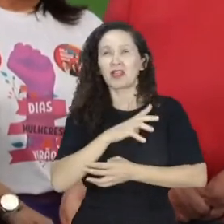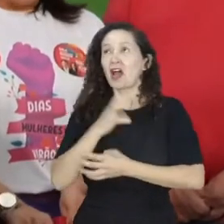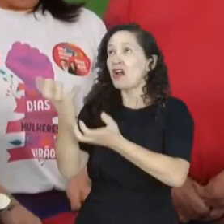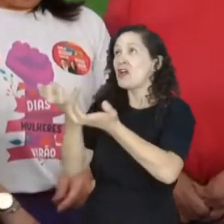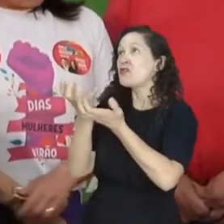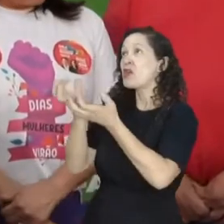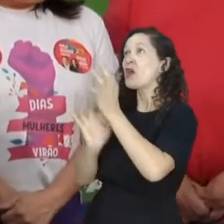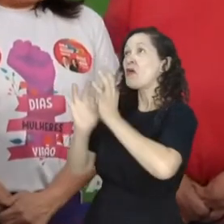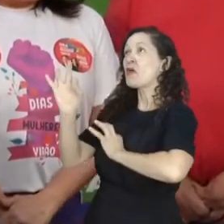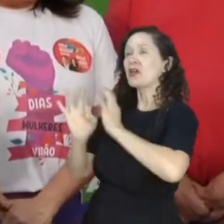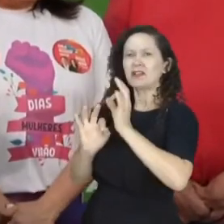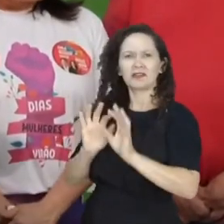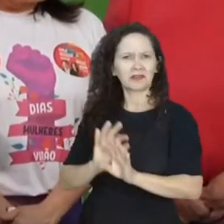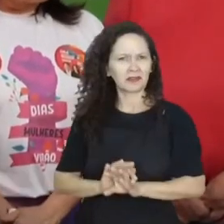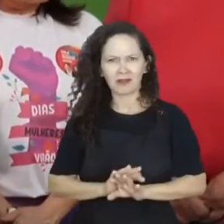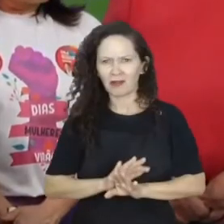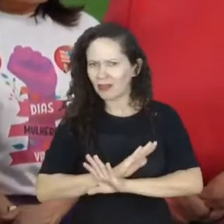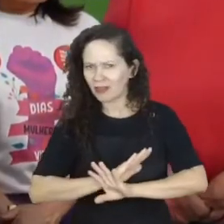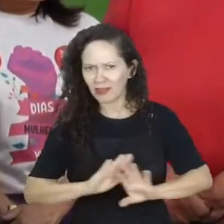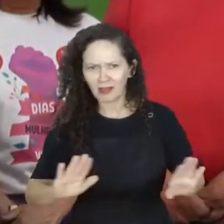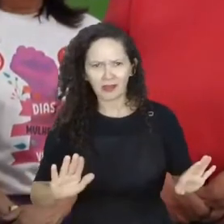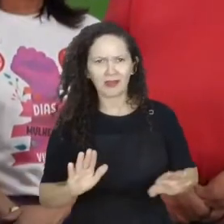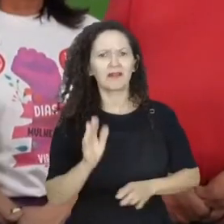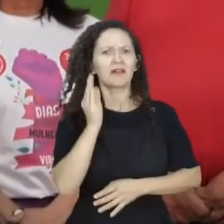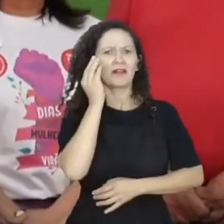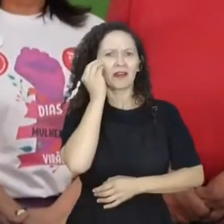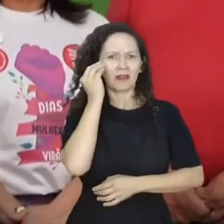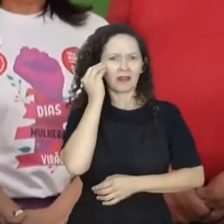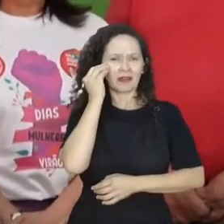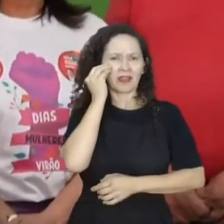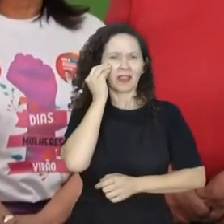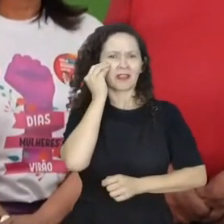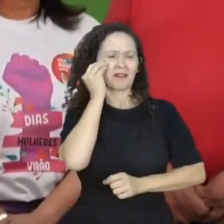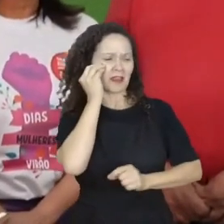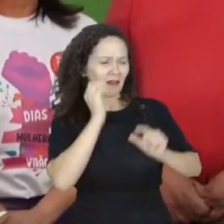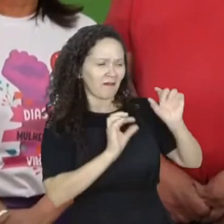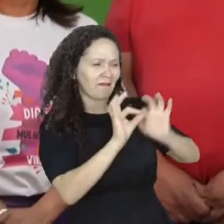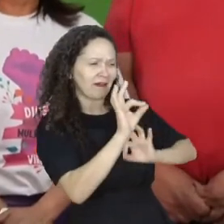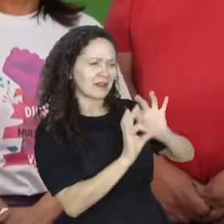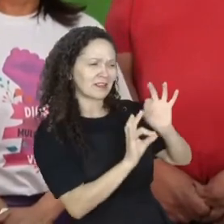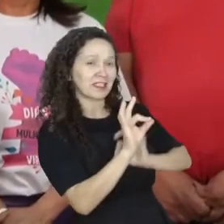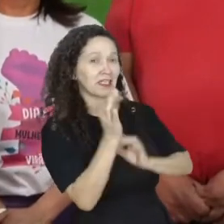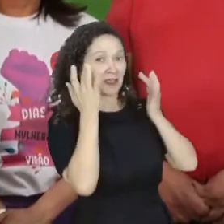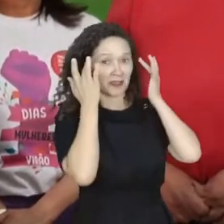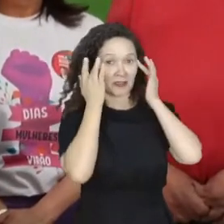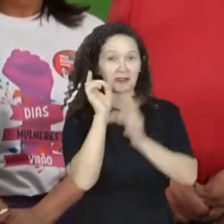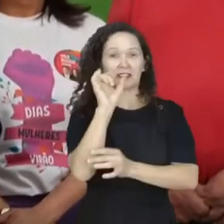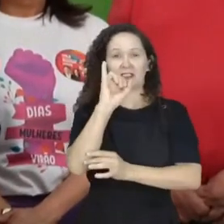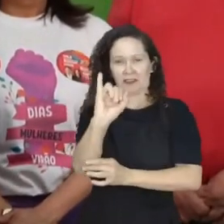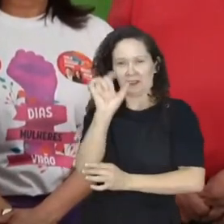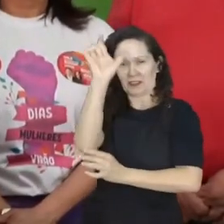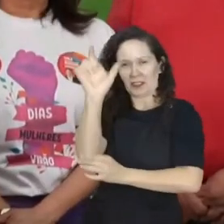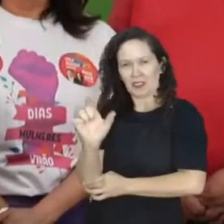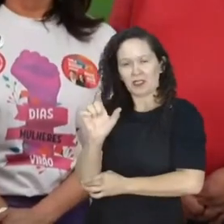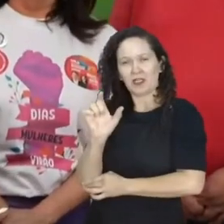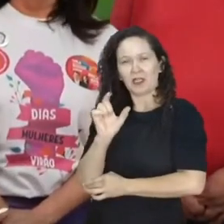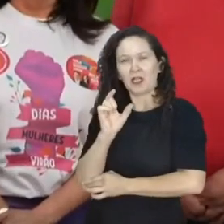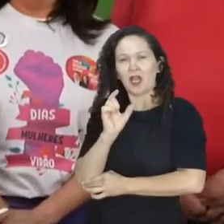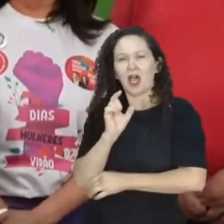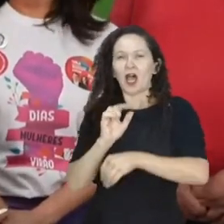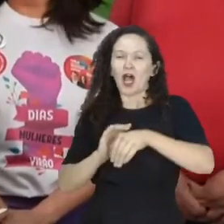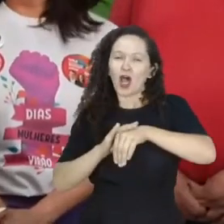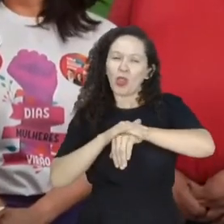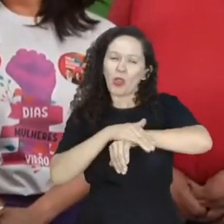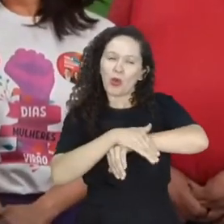tenta ganhar voto. E tenta fazer uma coisa, tenta, eu não sei se ele se prepara de noite para ser bonzinho no